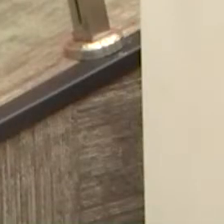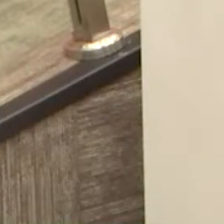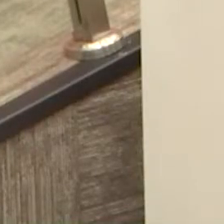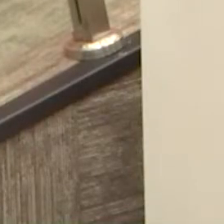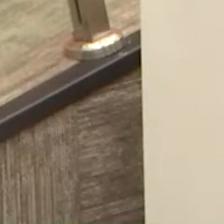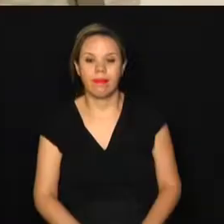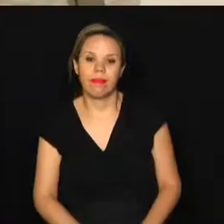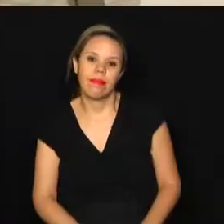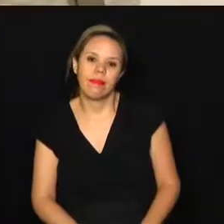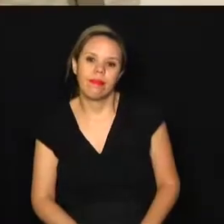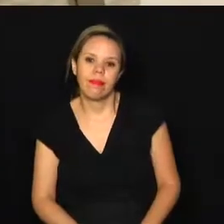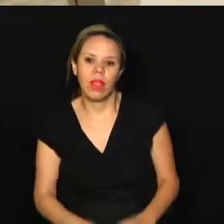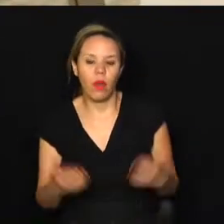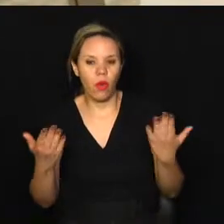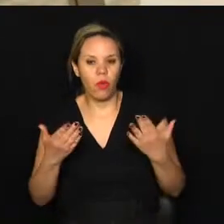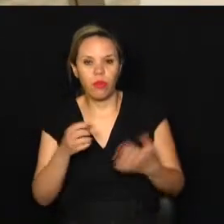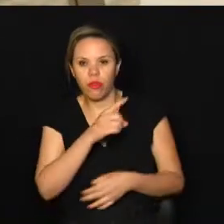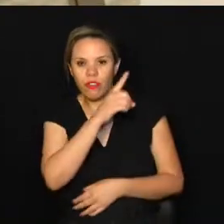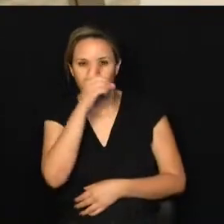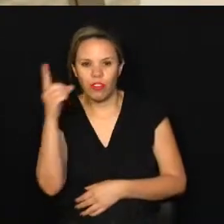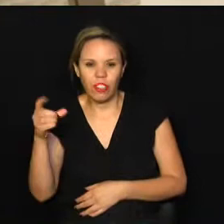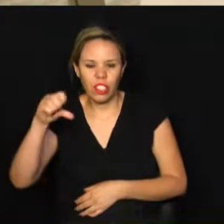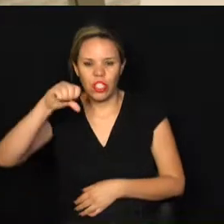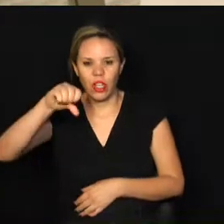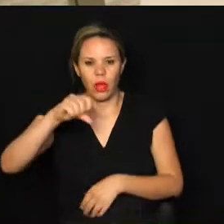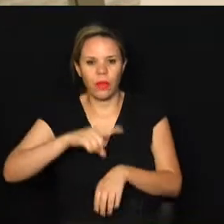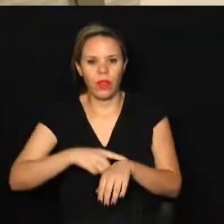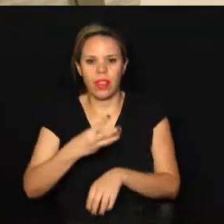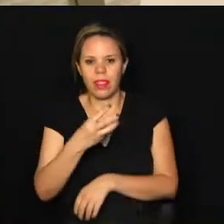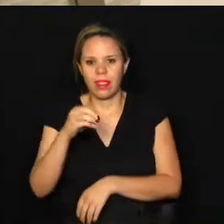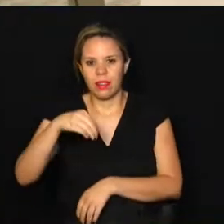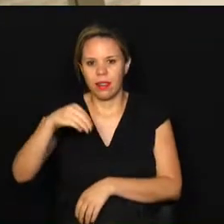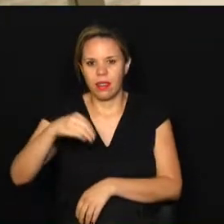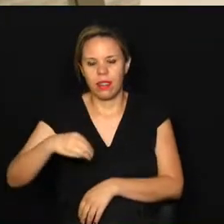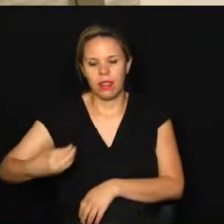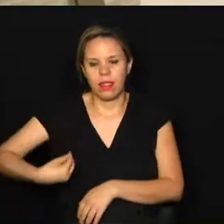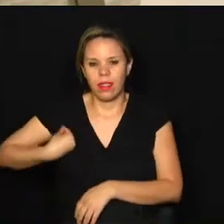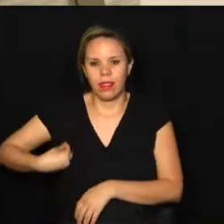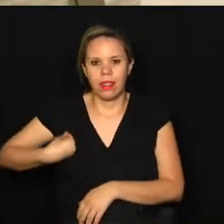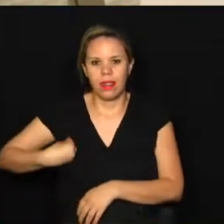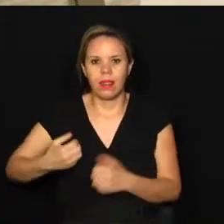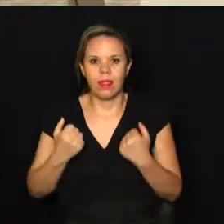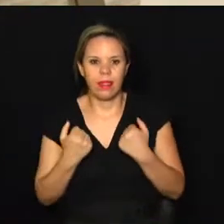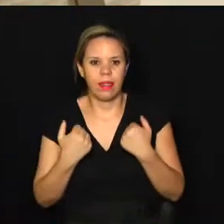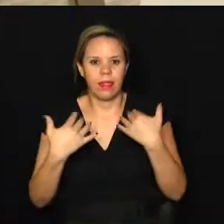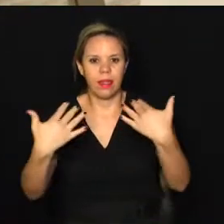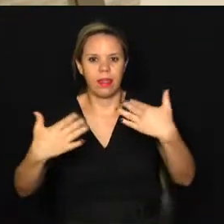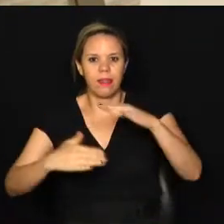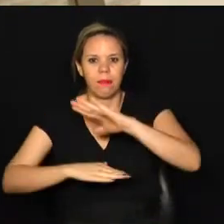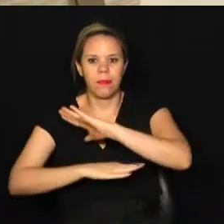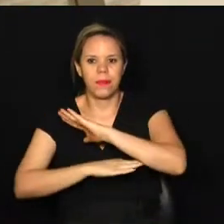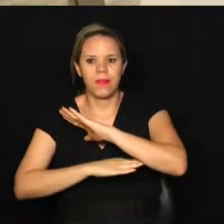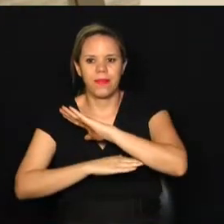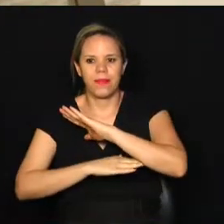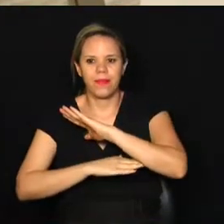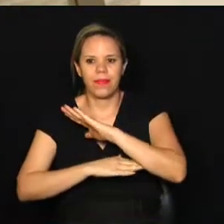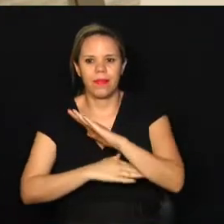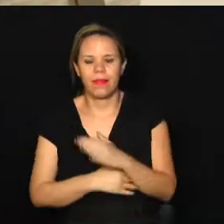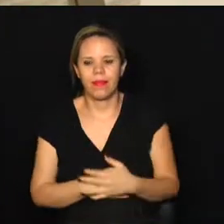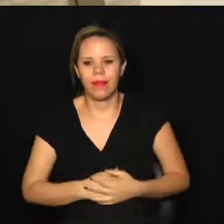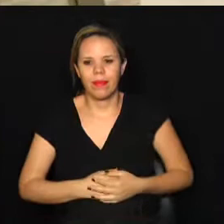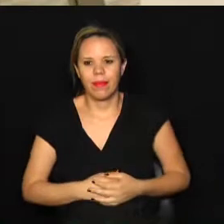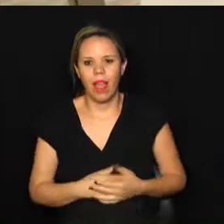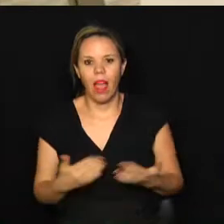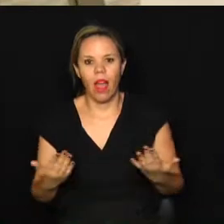Olá, bom dia. São 9h30. Nós estamos ao vivo aqui no plenário da Câmara Municipal. Neste